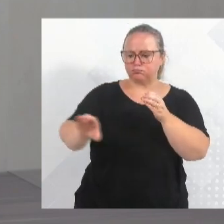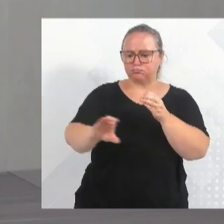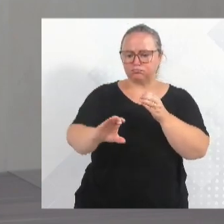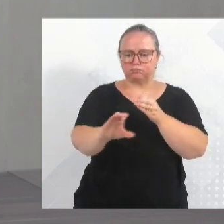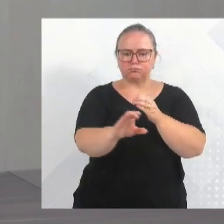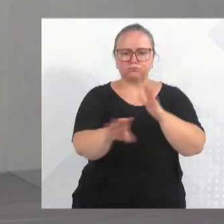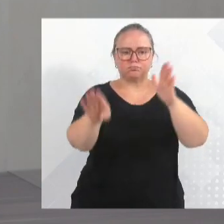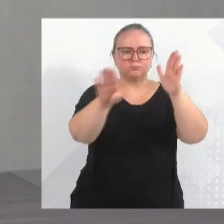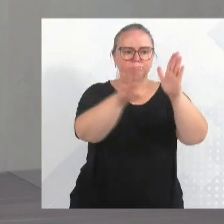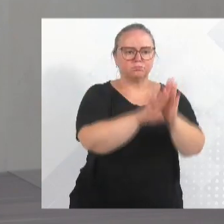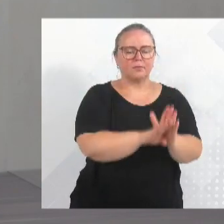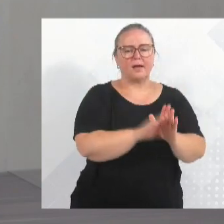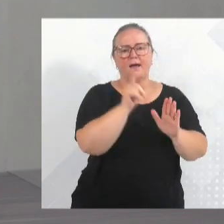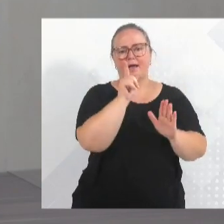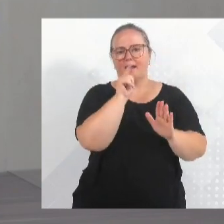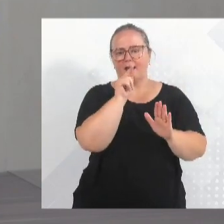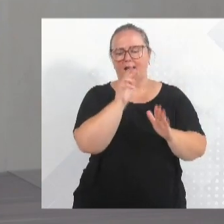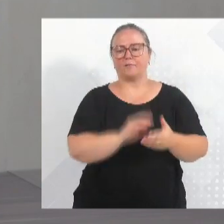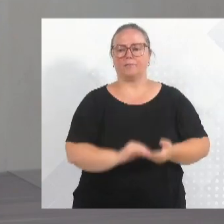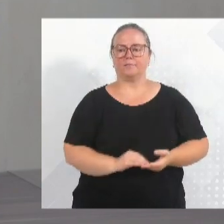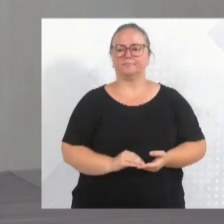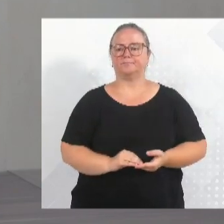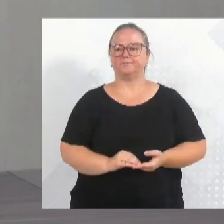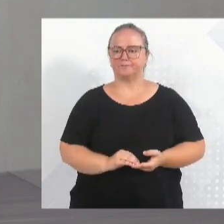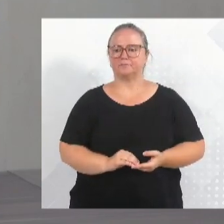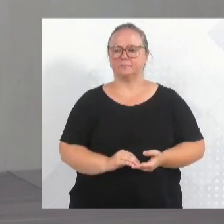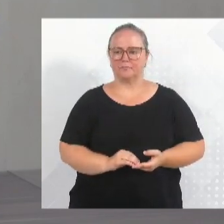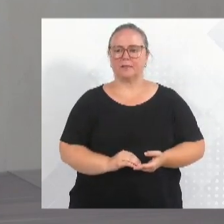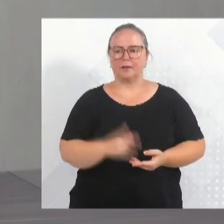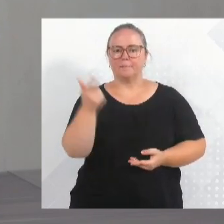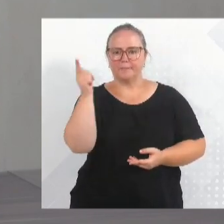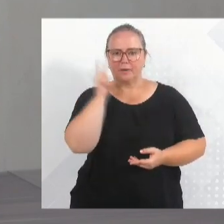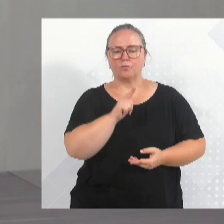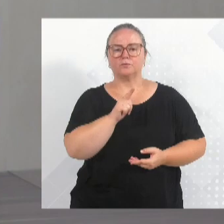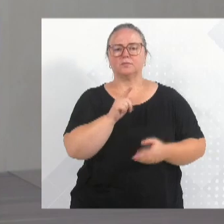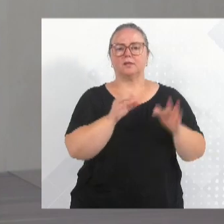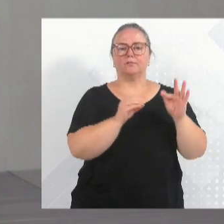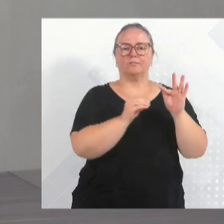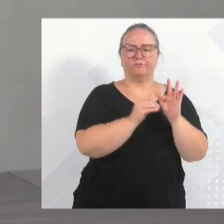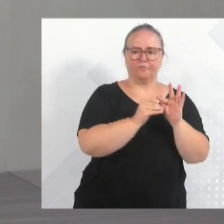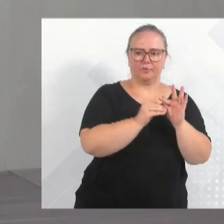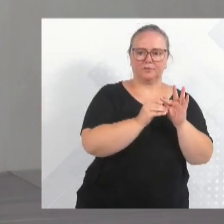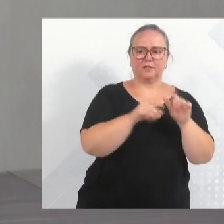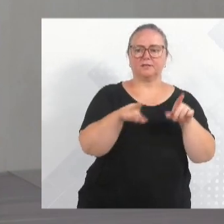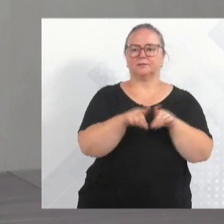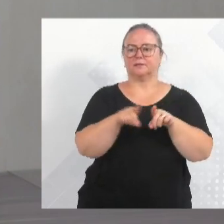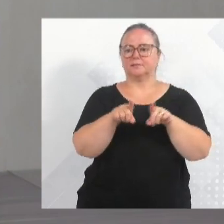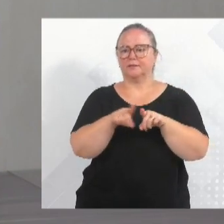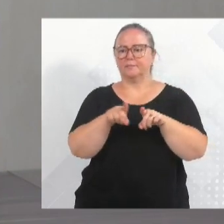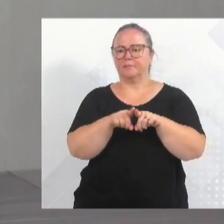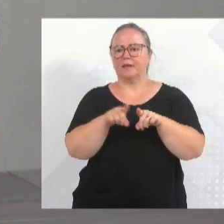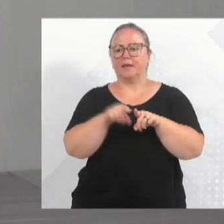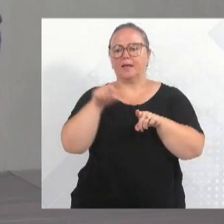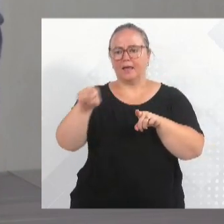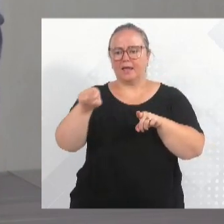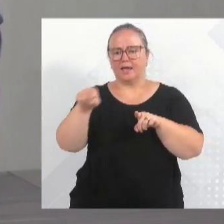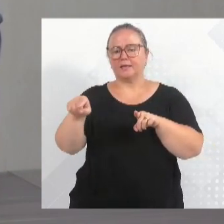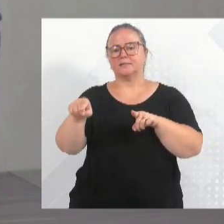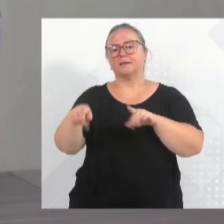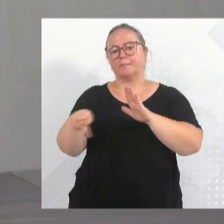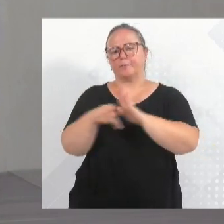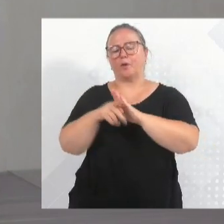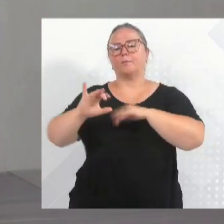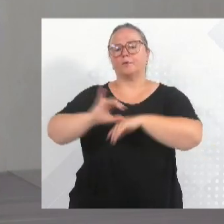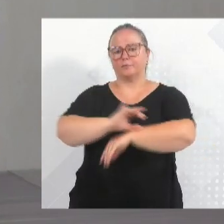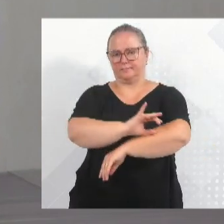a comunicação, vamos dizer assim, dessa água toda entre a Fortaleza e esse reservatório na Gustavo Zimmermann.